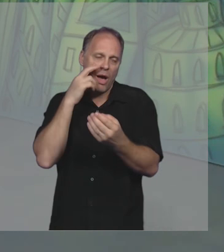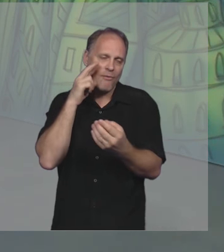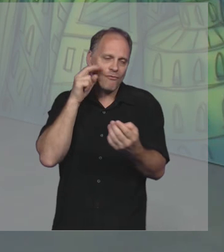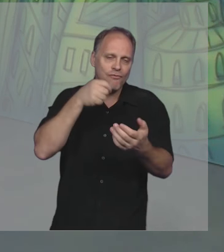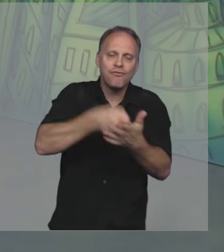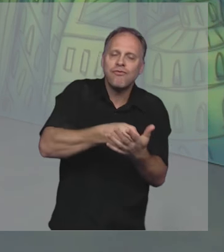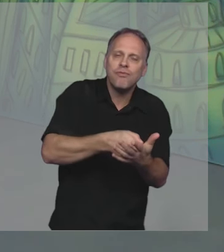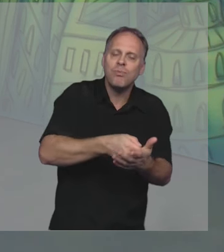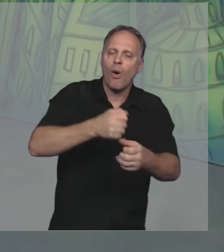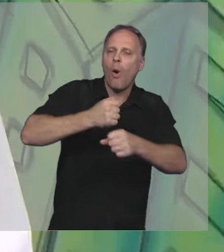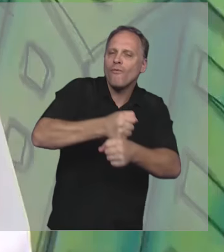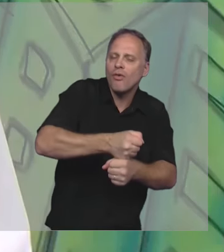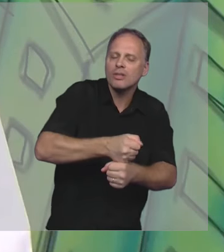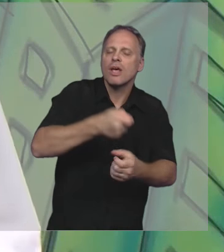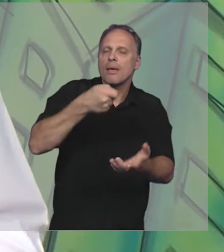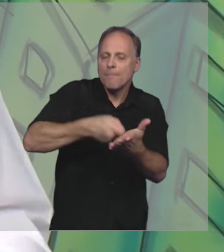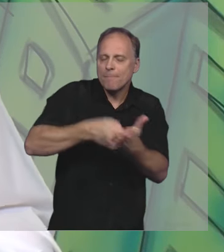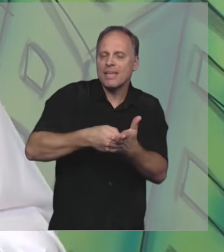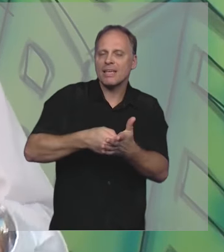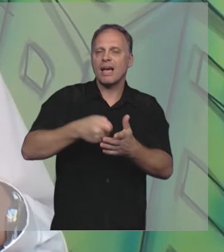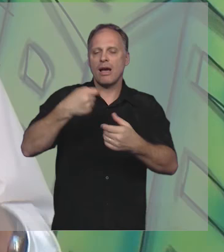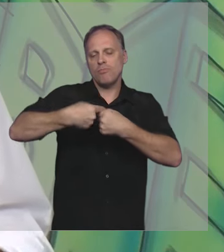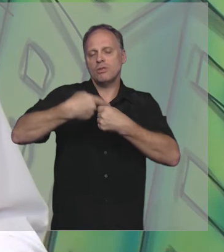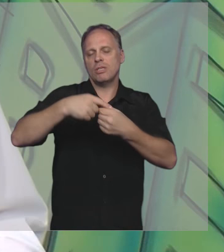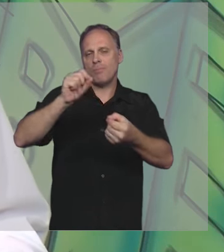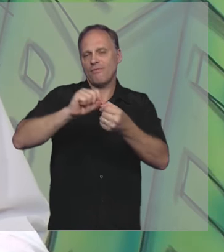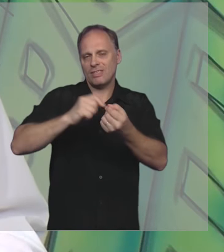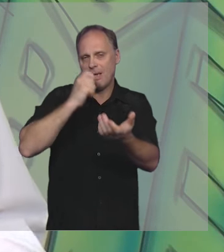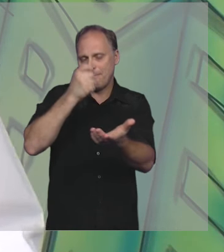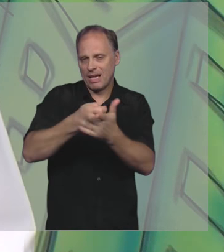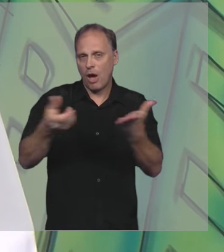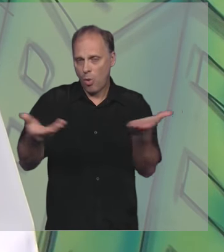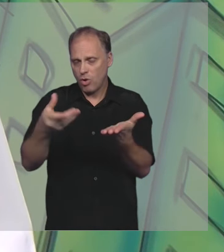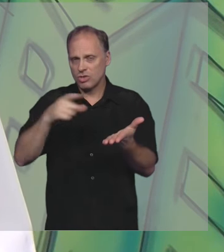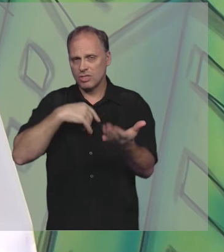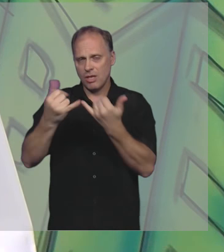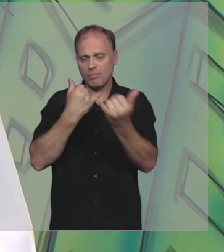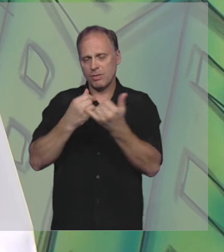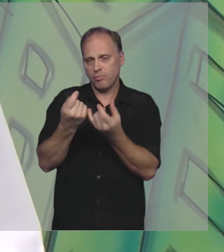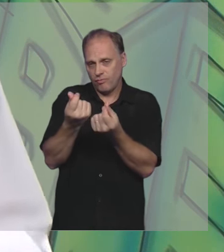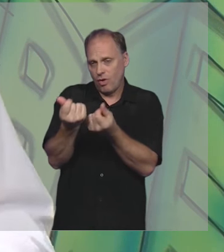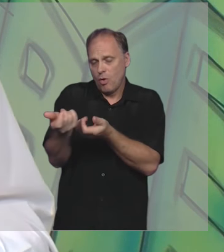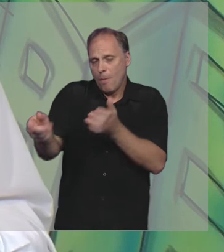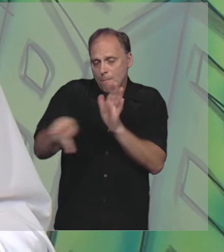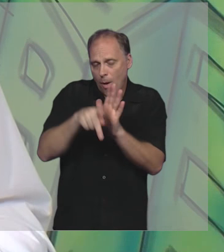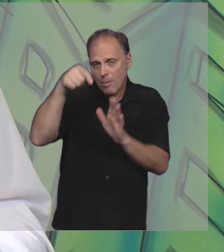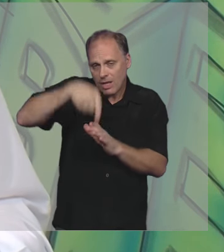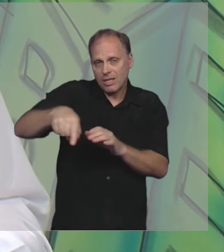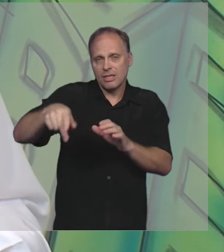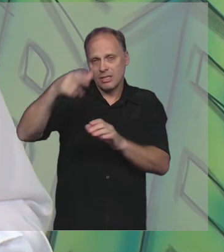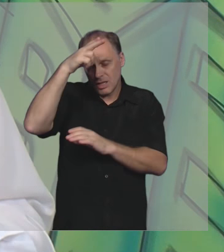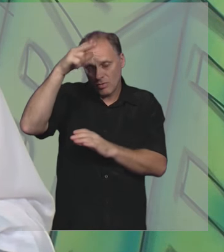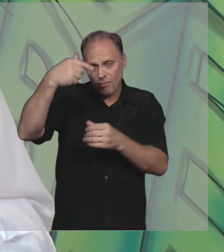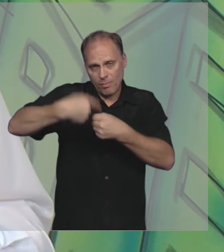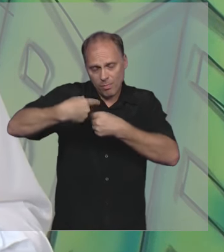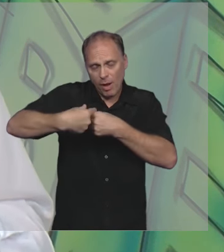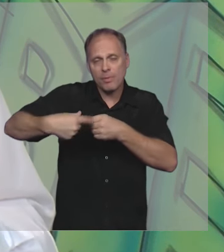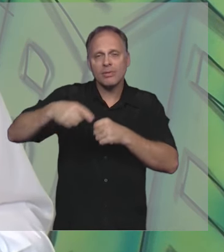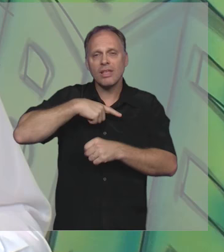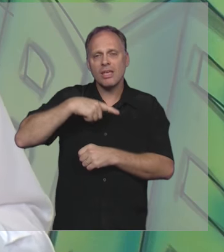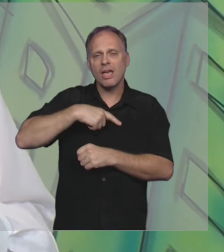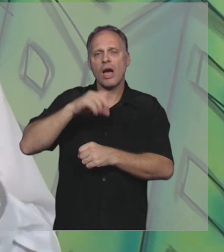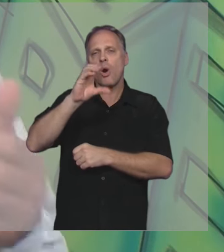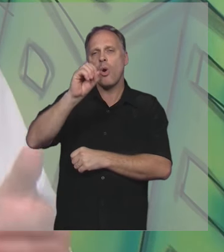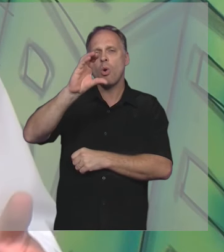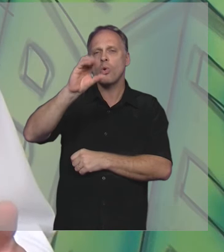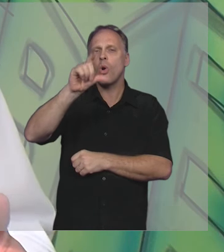município. O município já tem um investimento. Hoje nós temos um investimento com recursos próprios na oncologia, que faz com que o município de